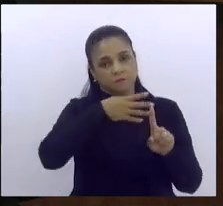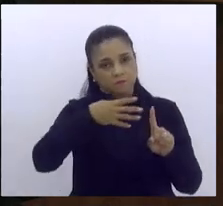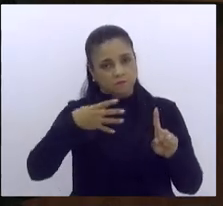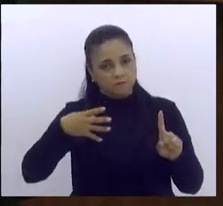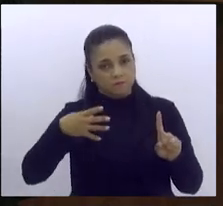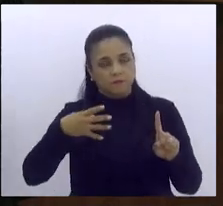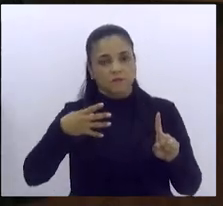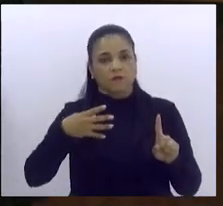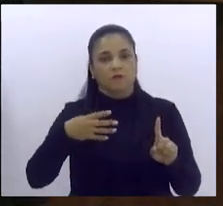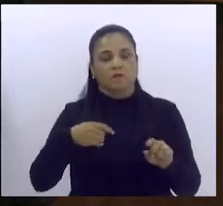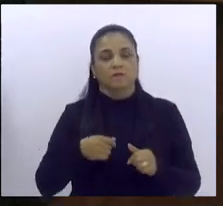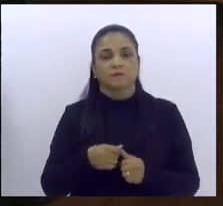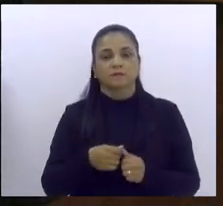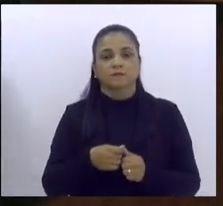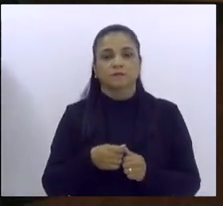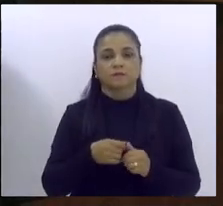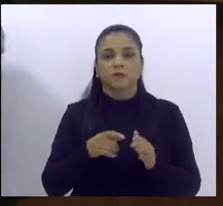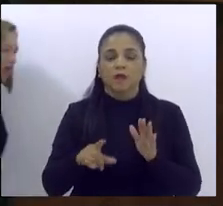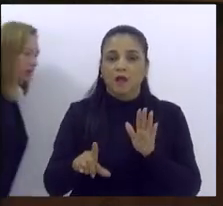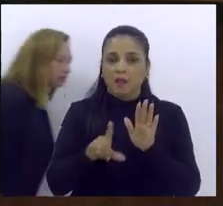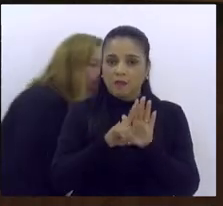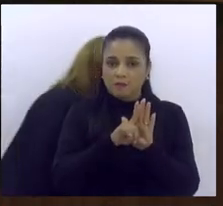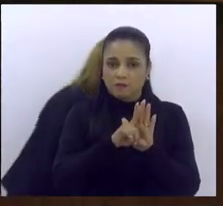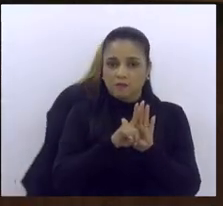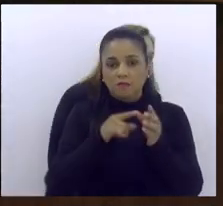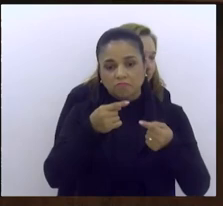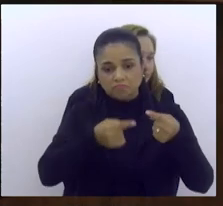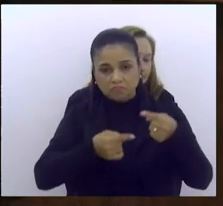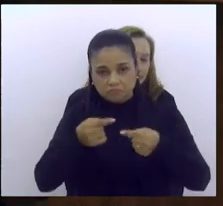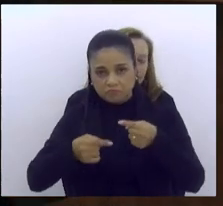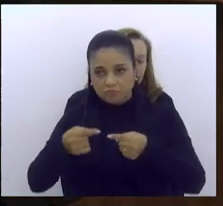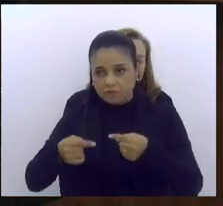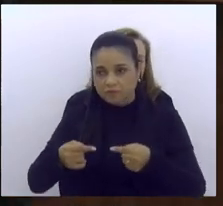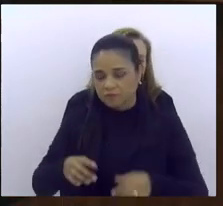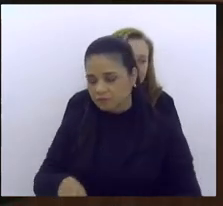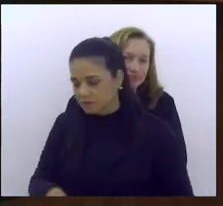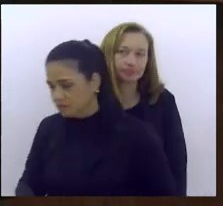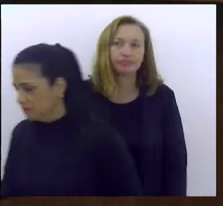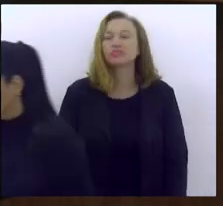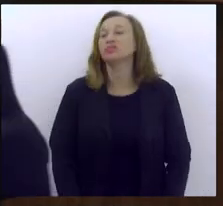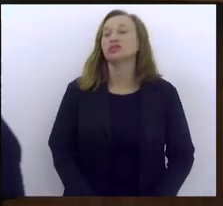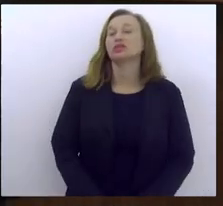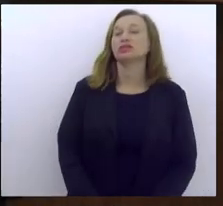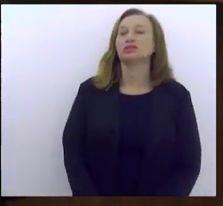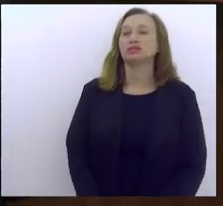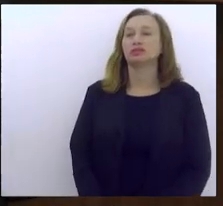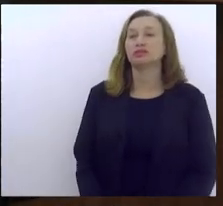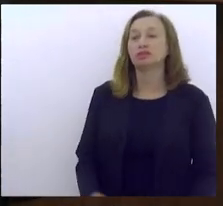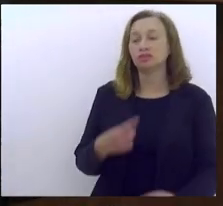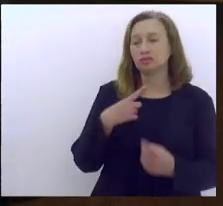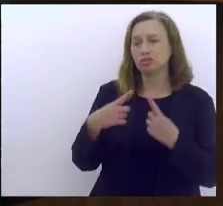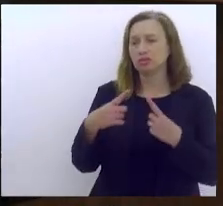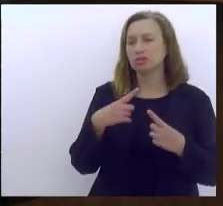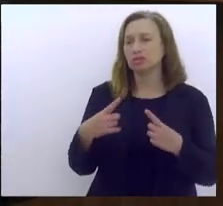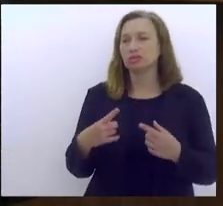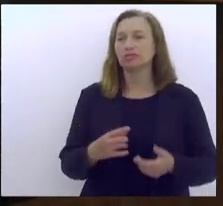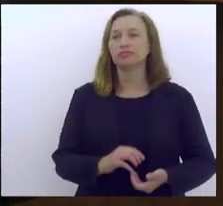LGBTQIA+fobia. A legislação veio a debate, foi um debate que foi feito de forma